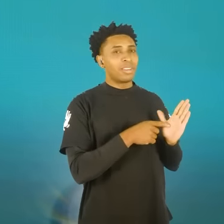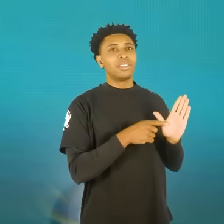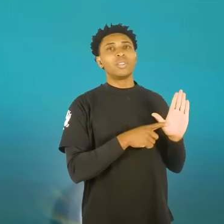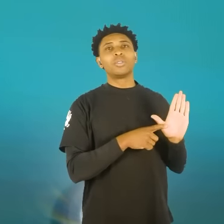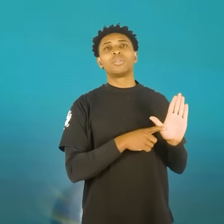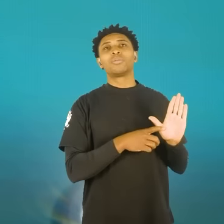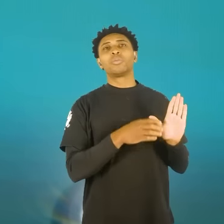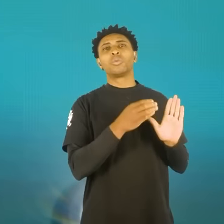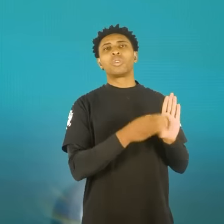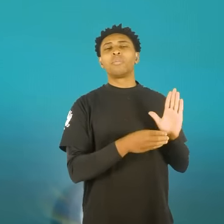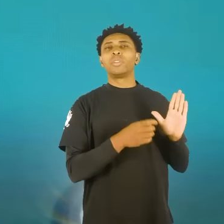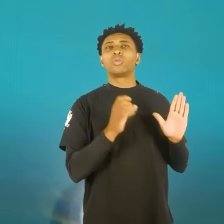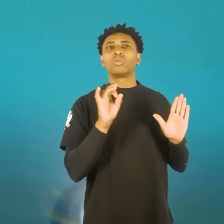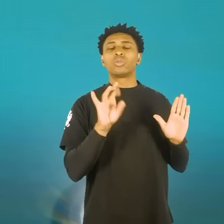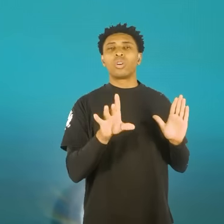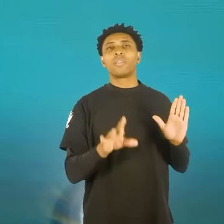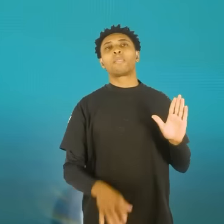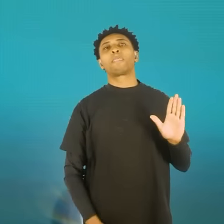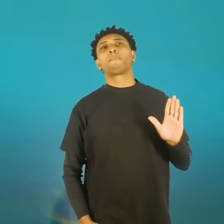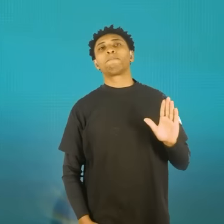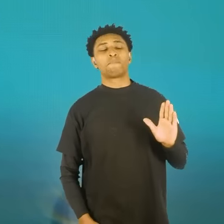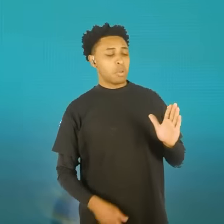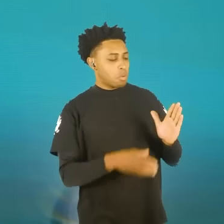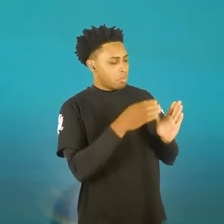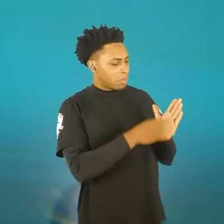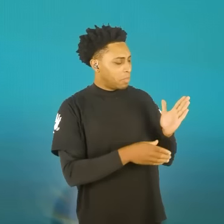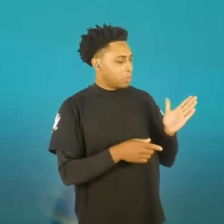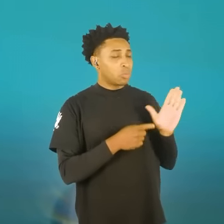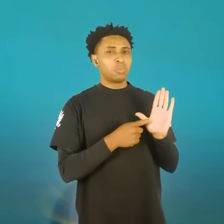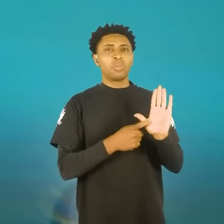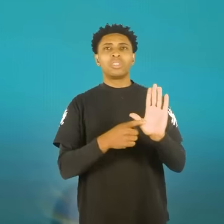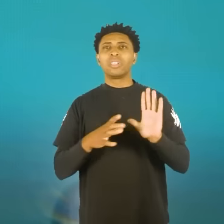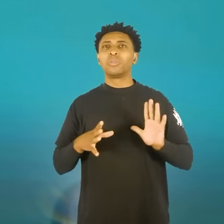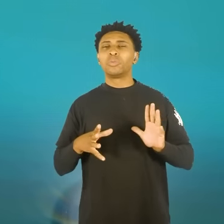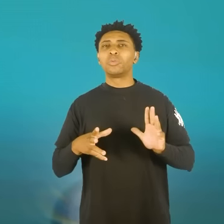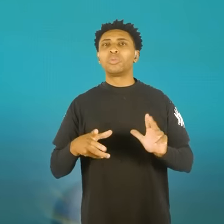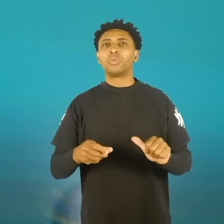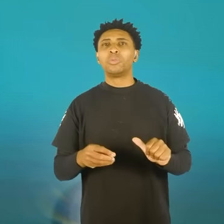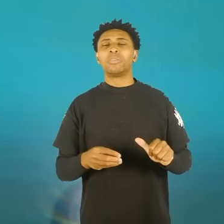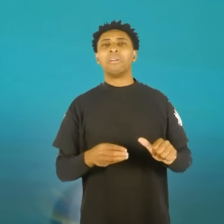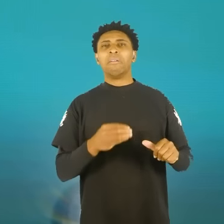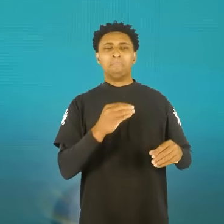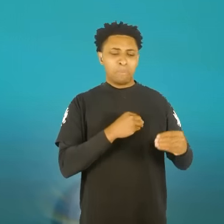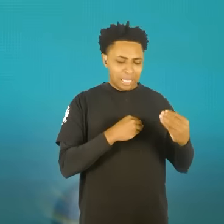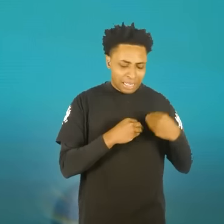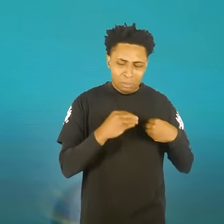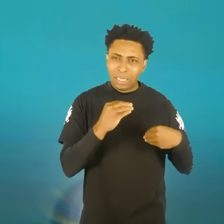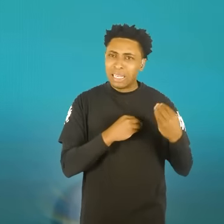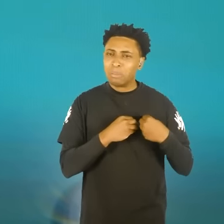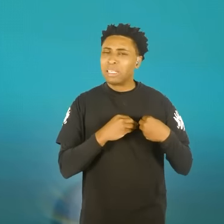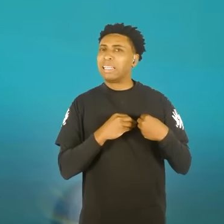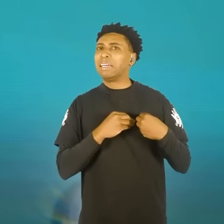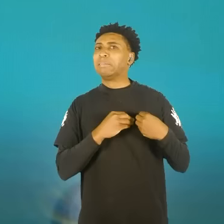Um capítulo que acontece depois da queda, que só tem basicamente tragédia.